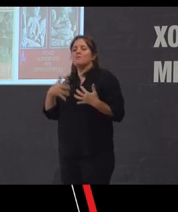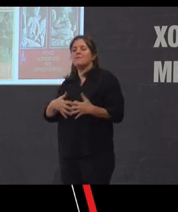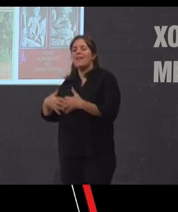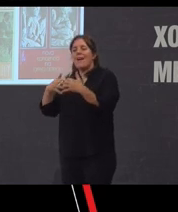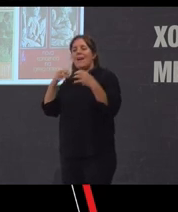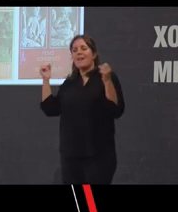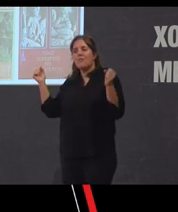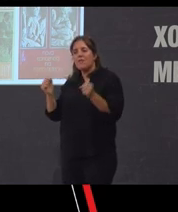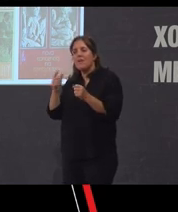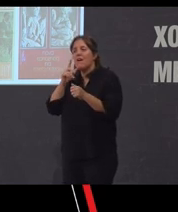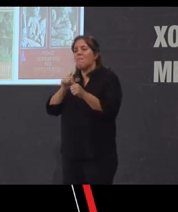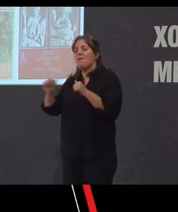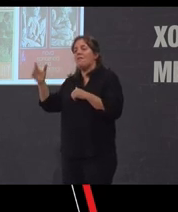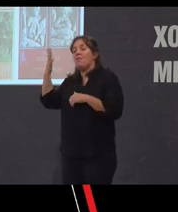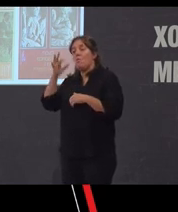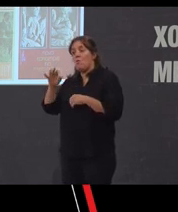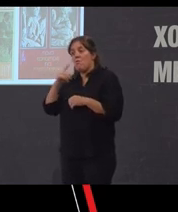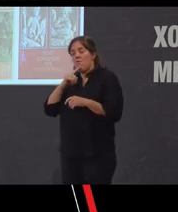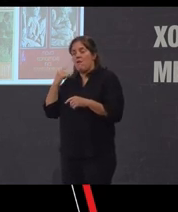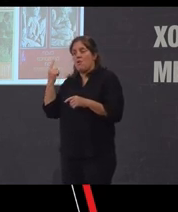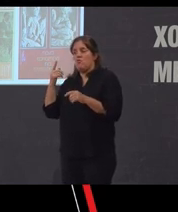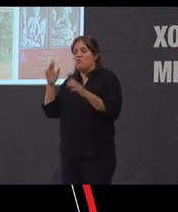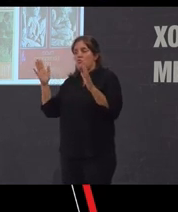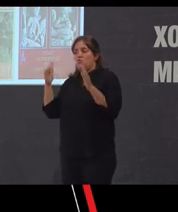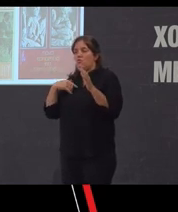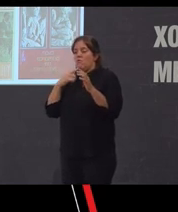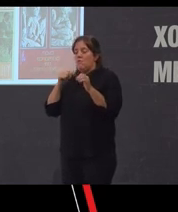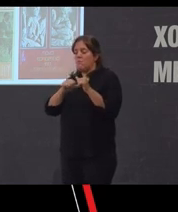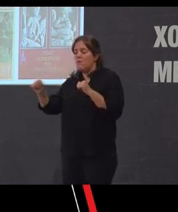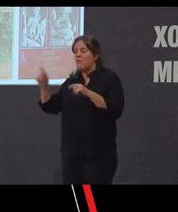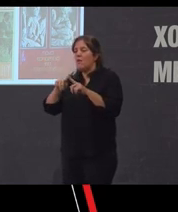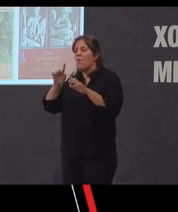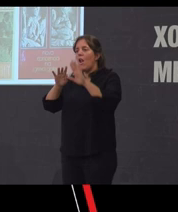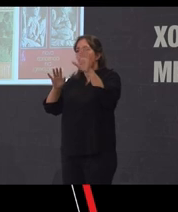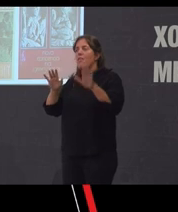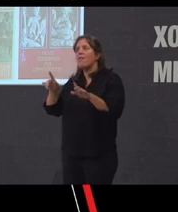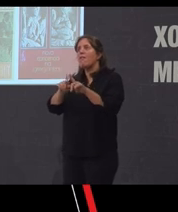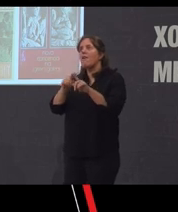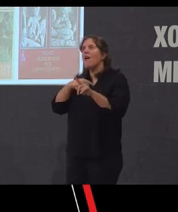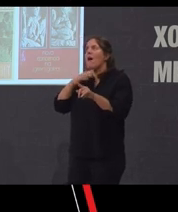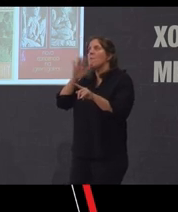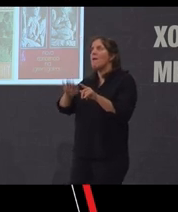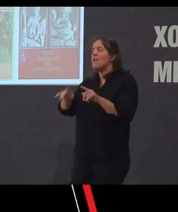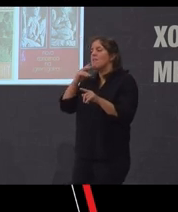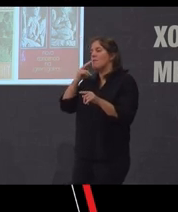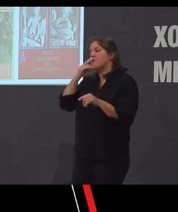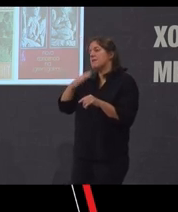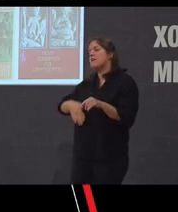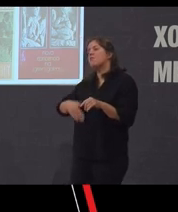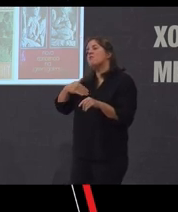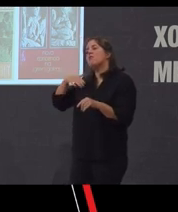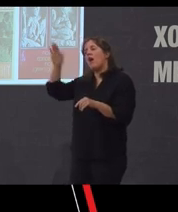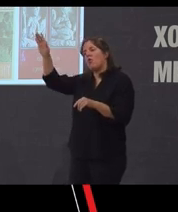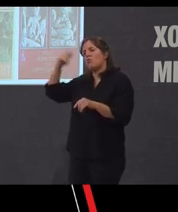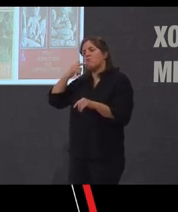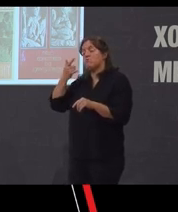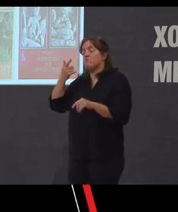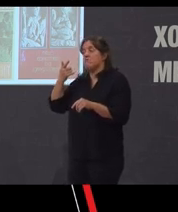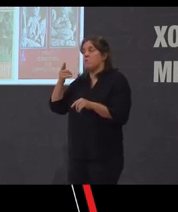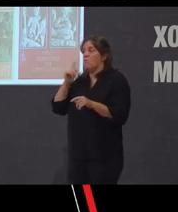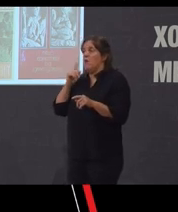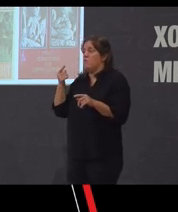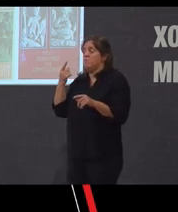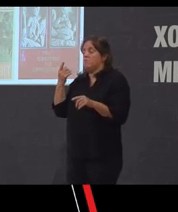do ano 50, pois... No bloque occidental empezas a considerar que, bueno, parece que Franco non caeu, entre outras cousas non caeu, porque